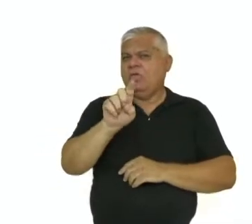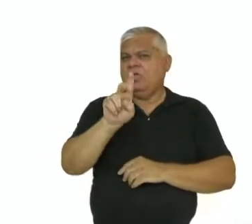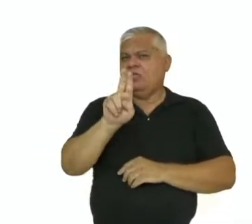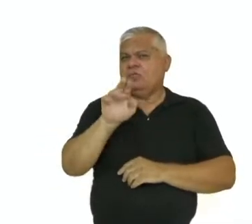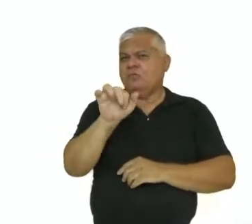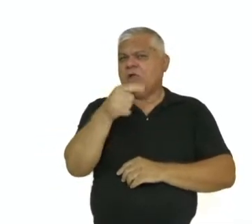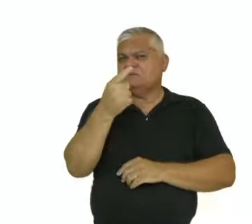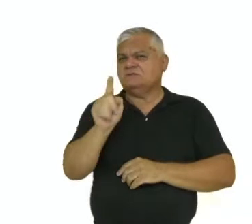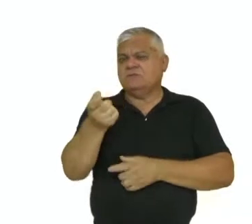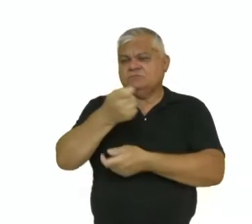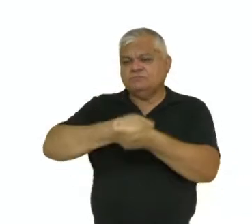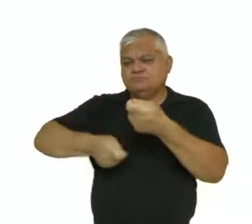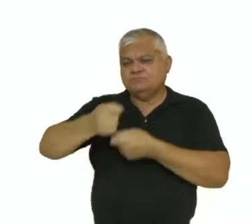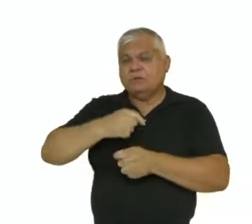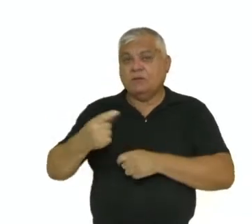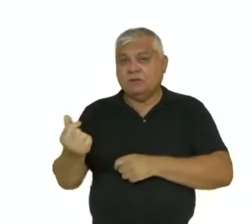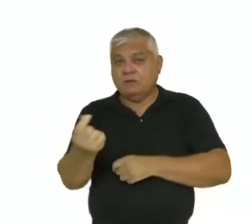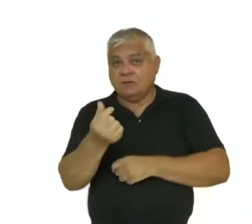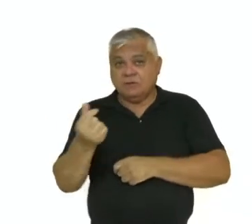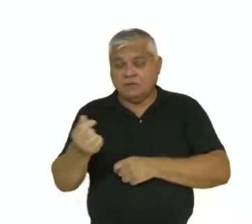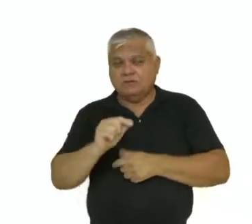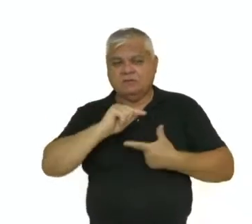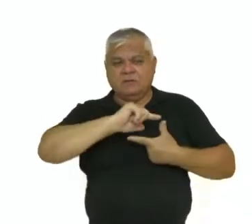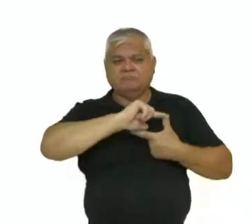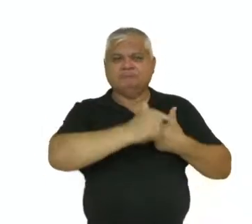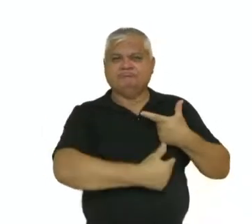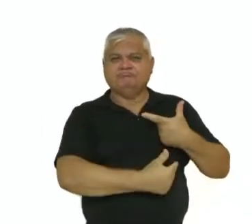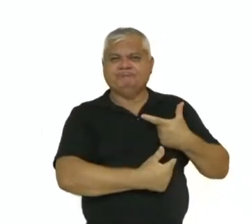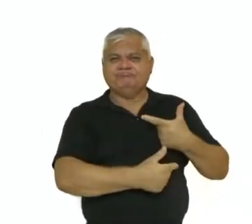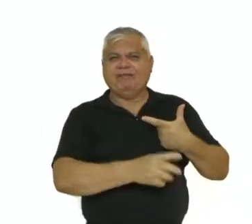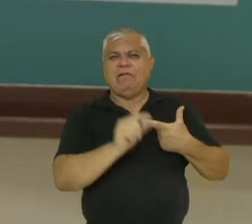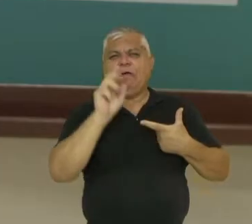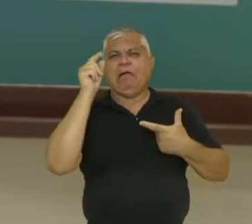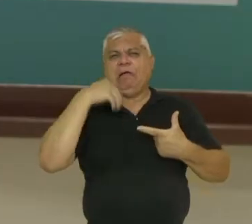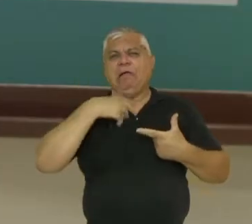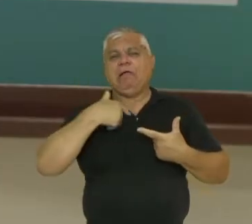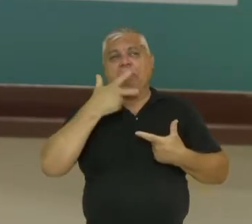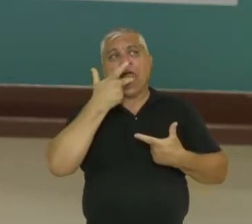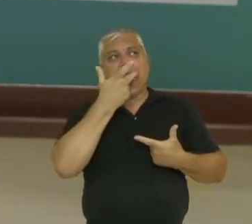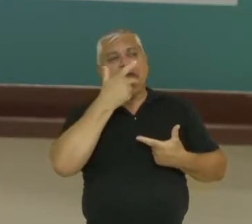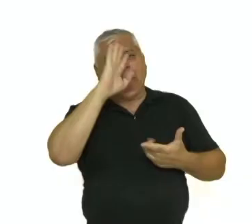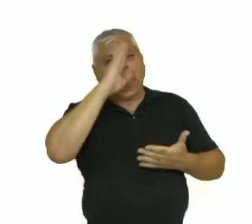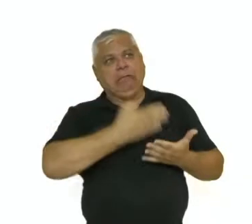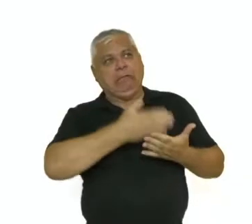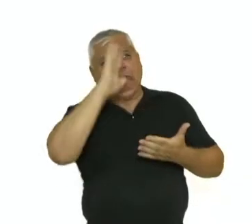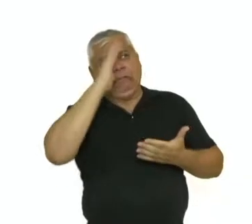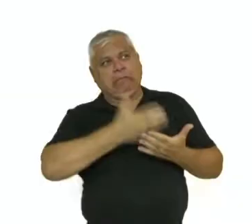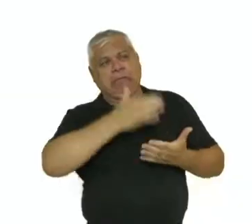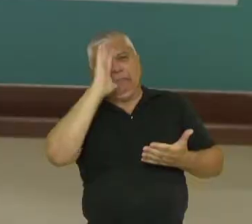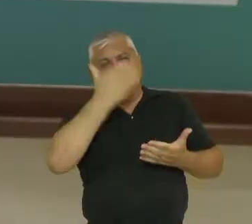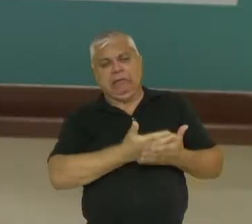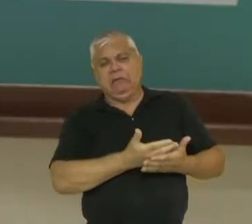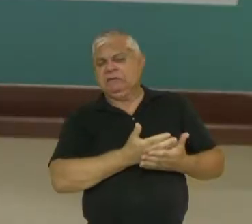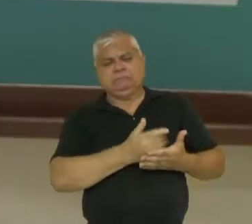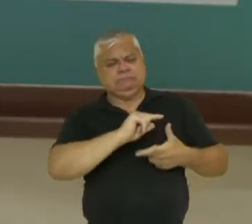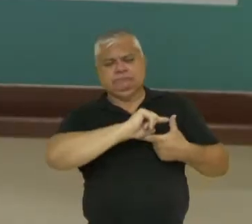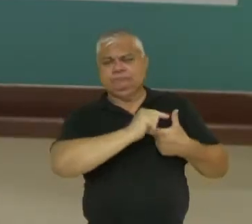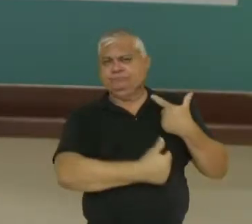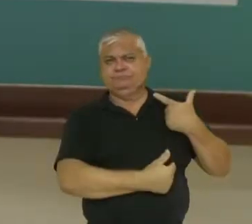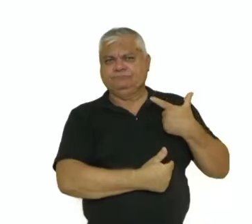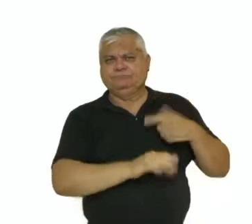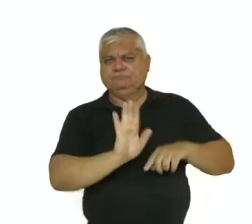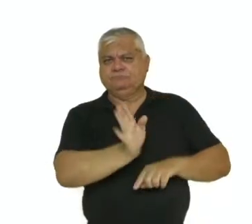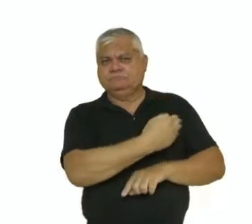financeira para desmistificar algumas crenças sobre dinheiro enraizadas em nosso